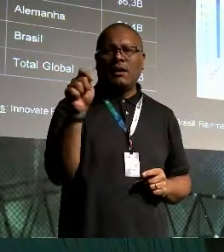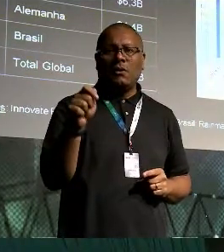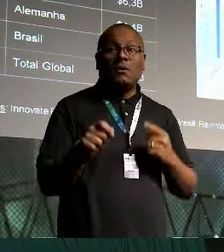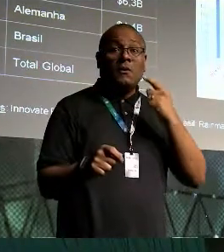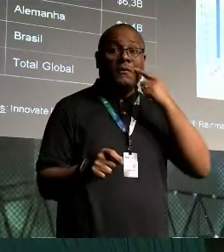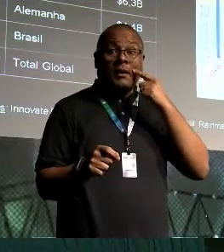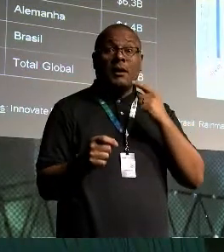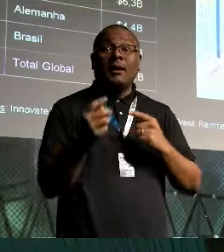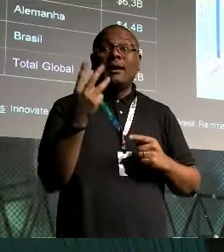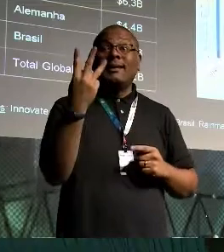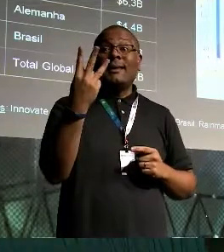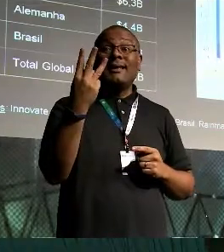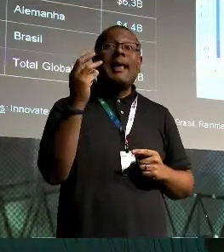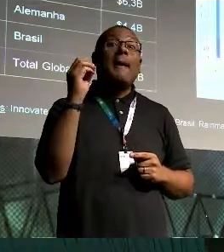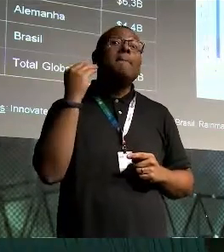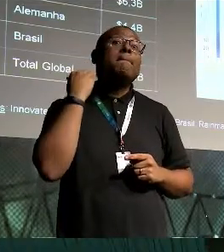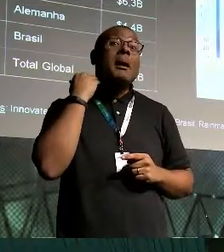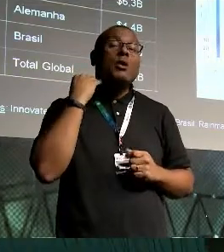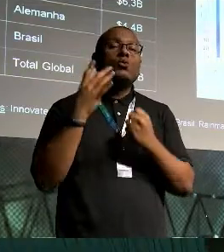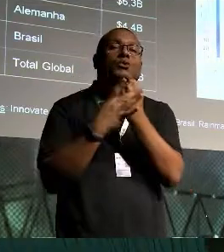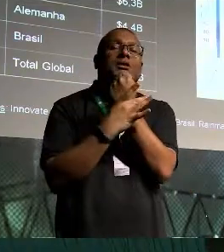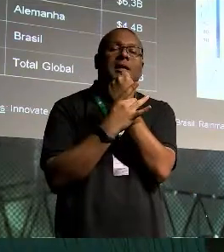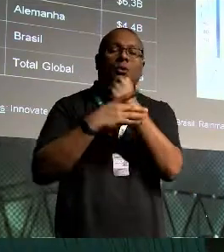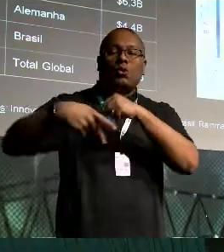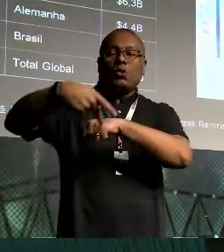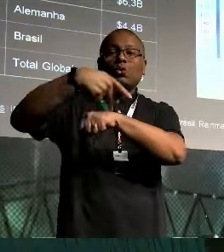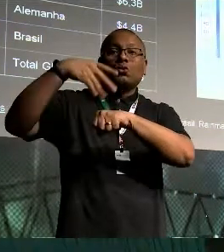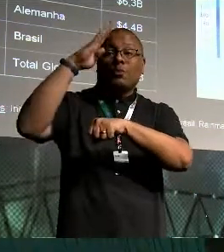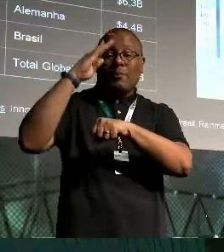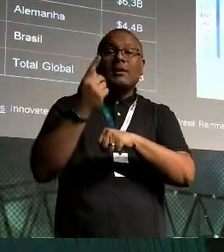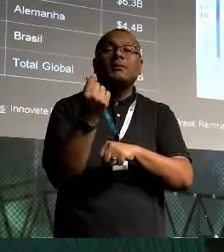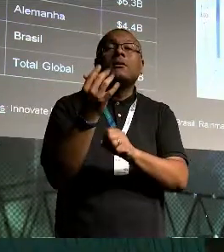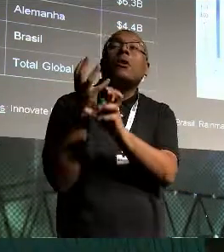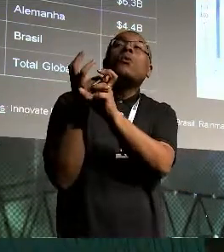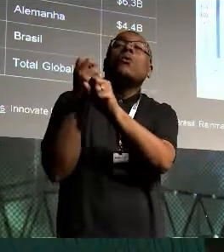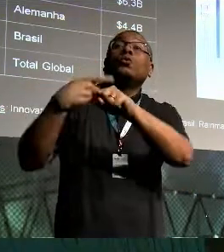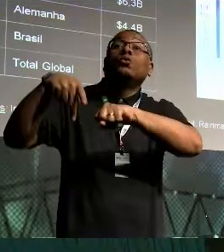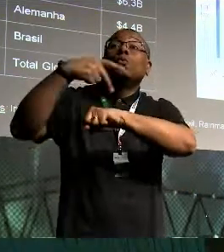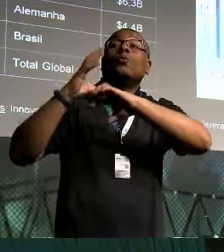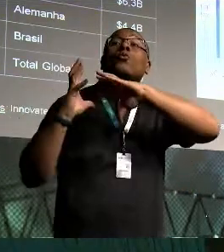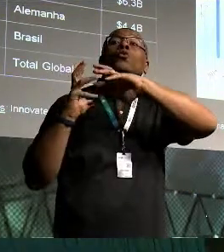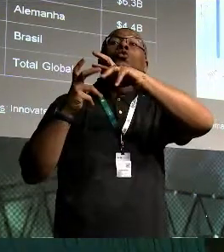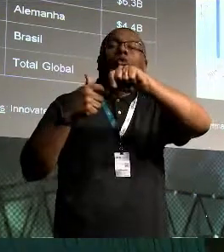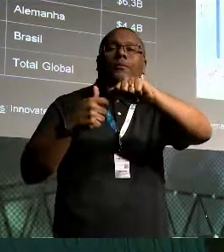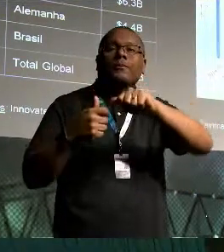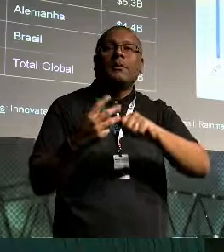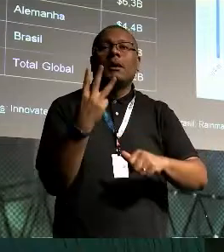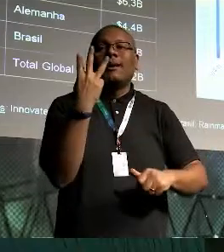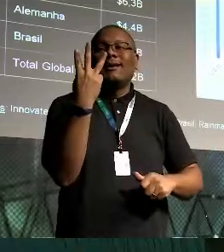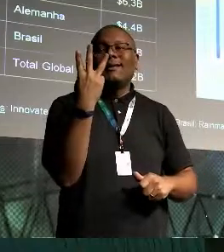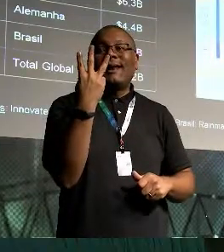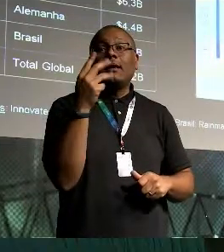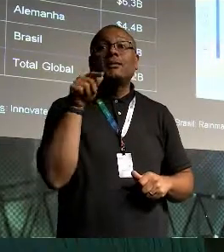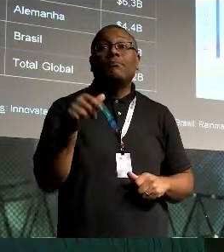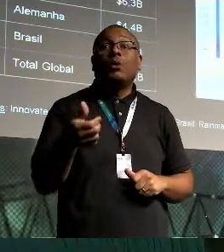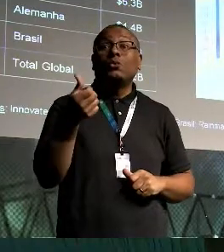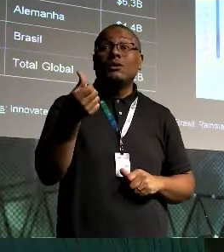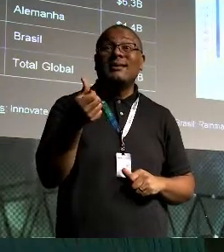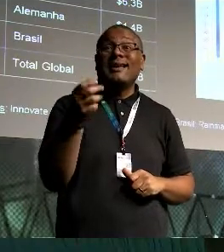30 maiores bancos e seguradoras do planeta, eles estão girando uma média aí de 3,6 tri.